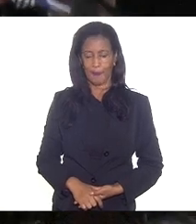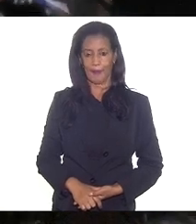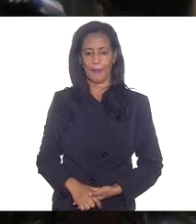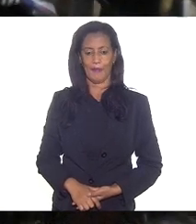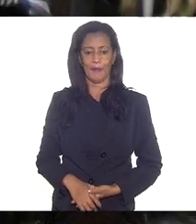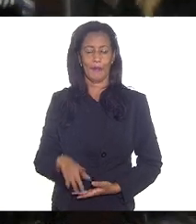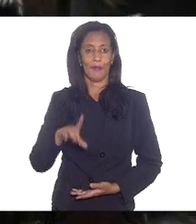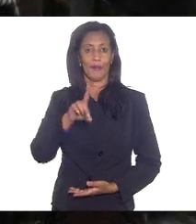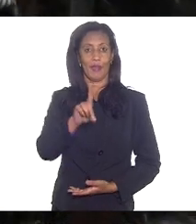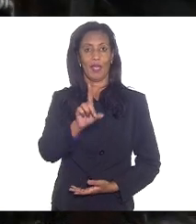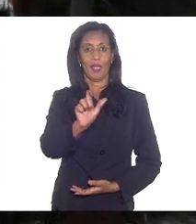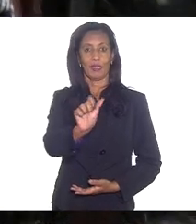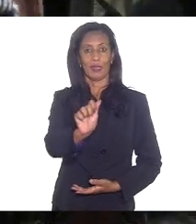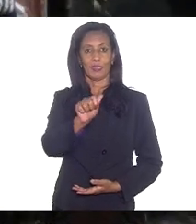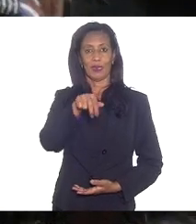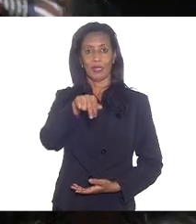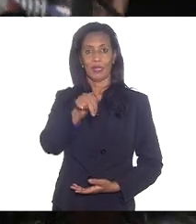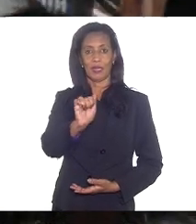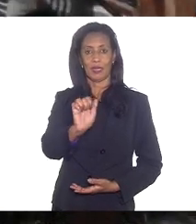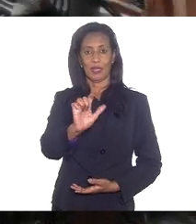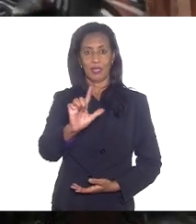Deputado Daniel Liberon.